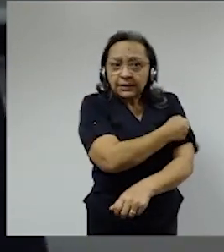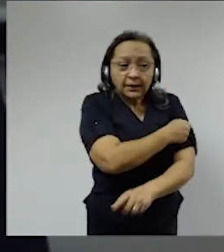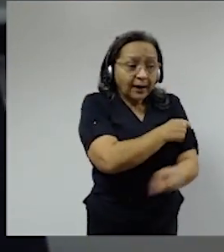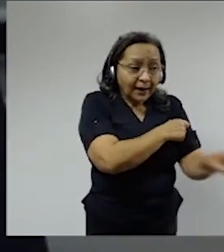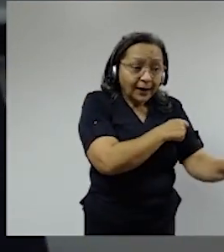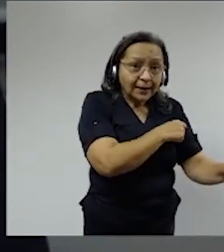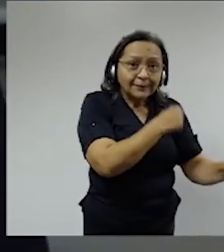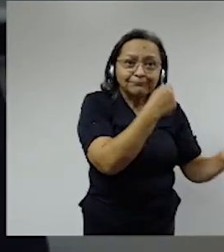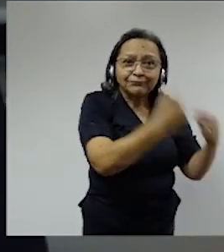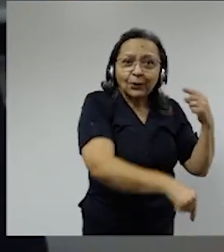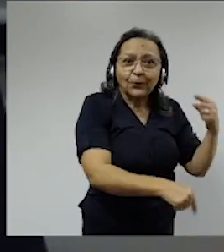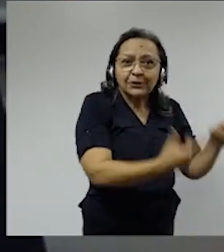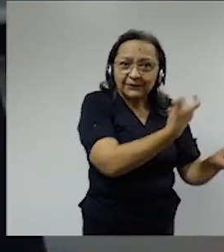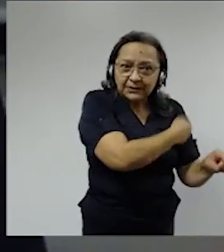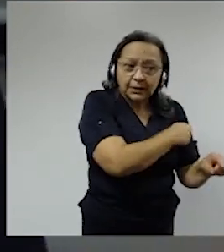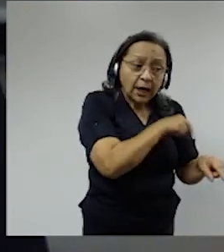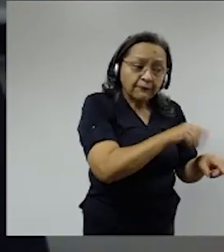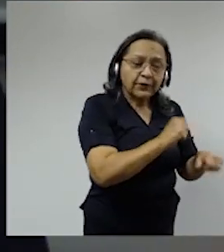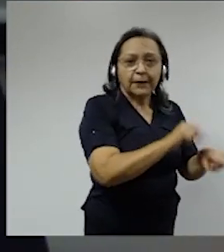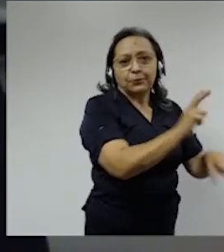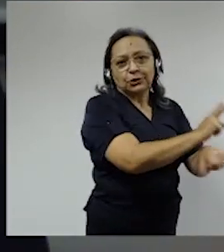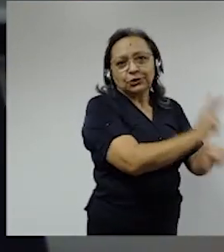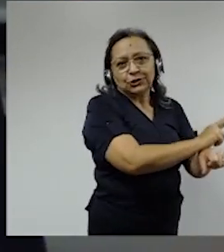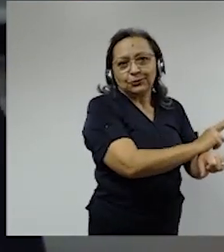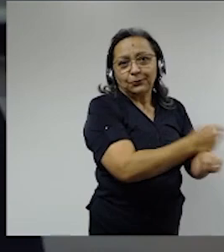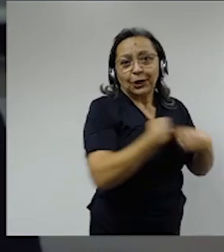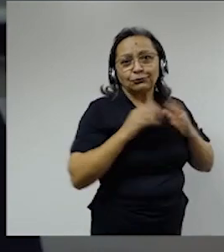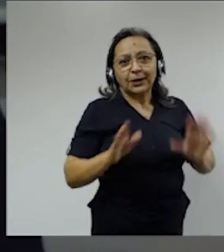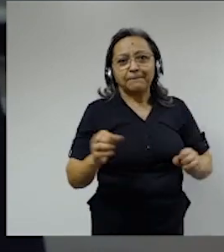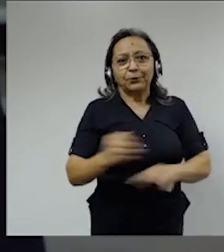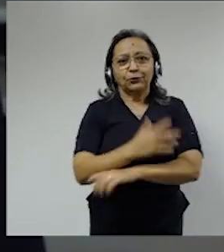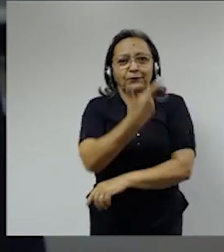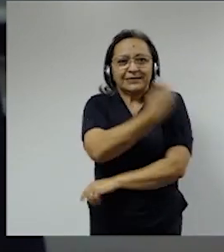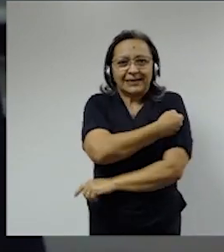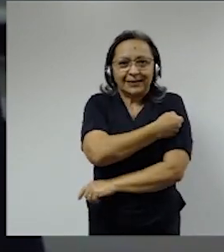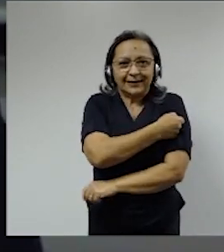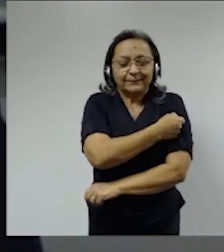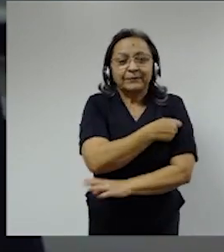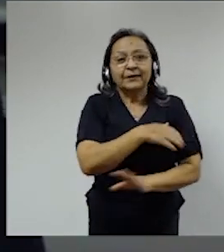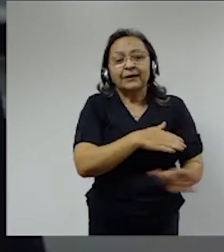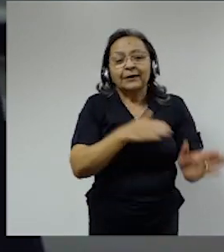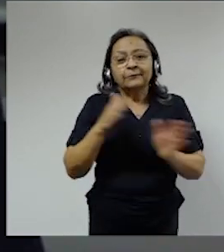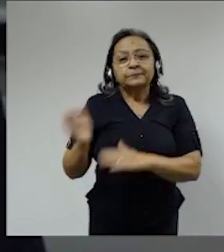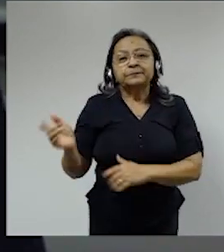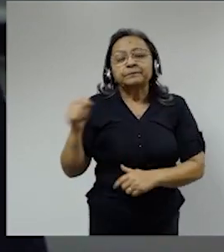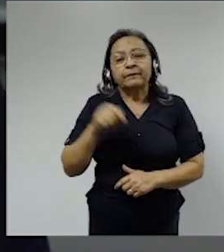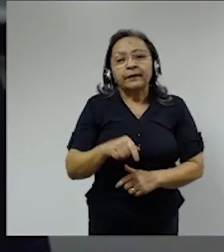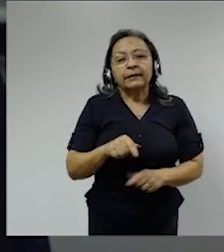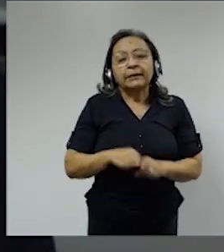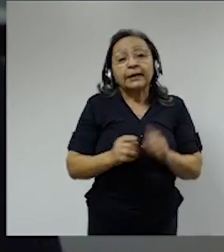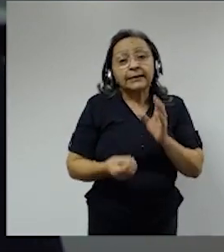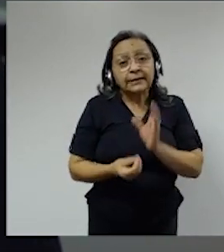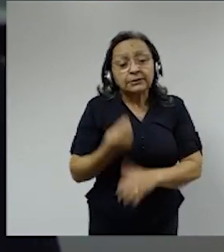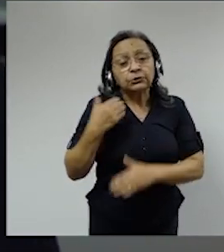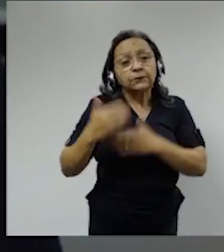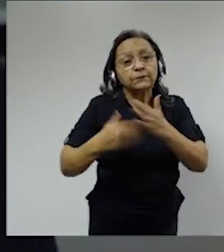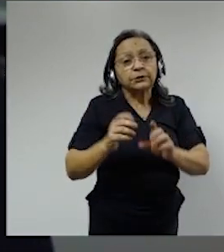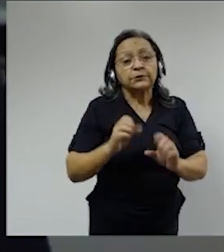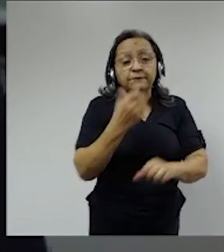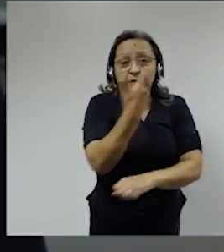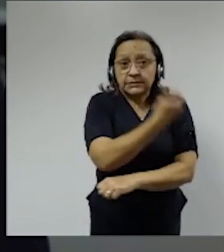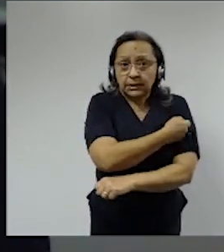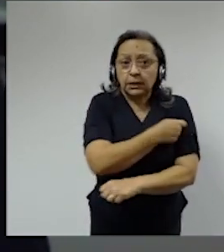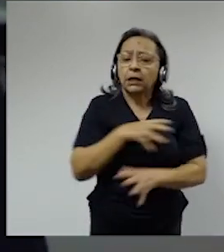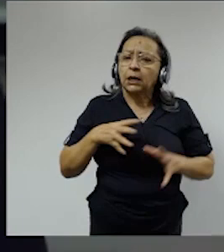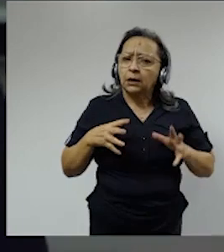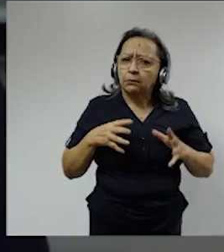positivas exigem que haja investimentos públicos na criação e desenvolvimento de vacinas. E em todo o mundo, há